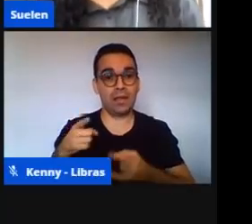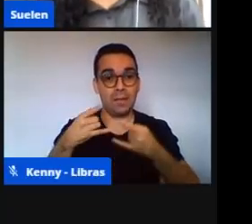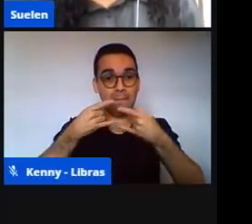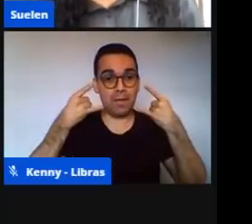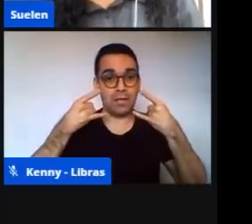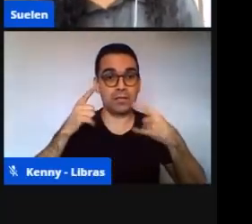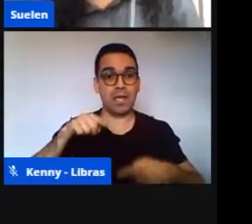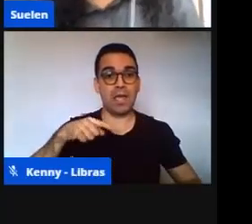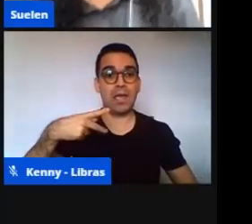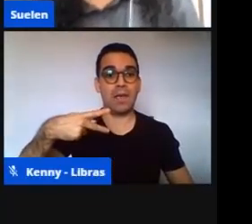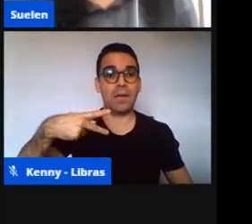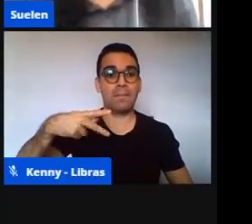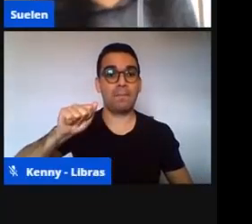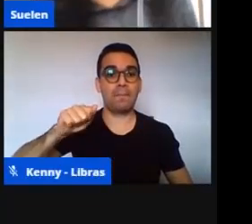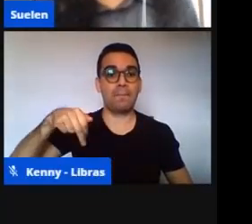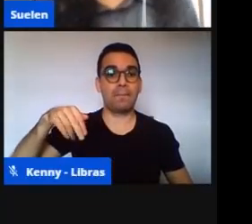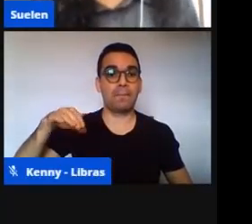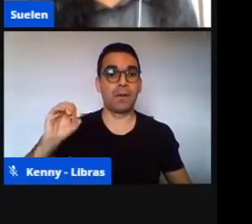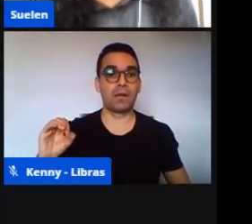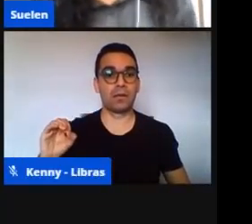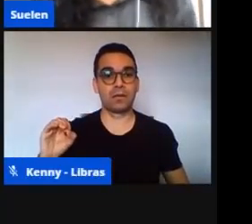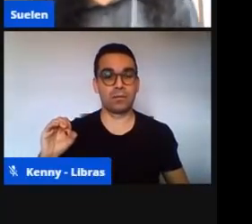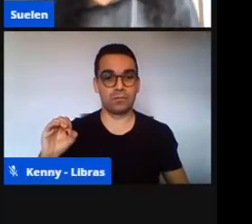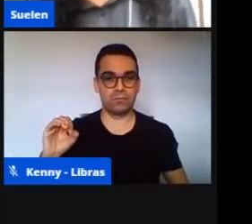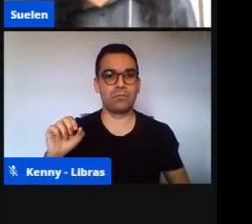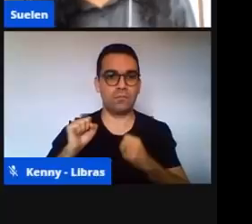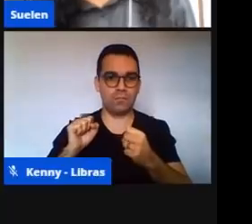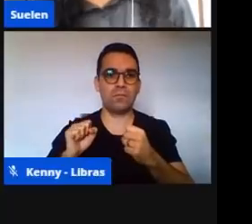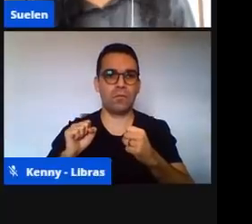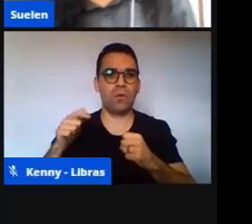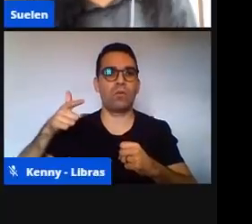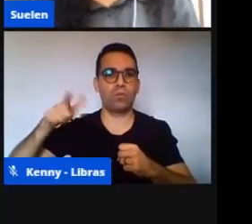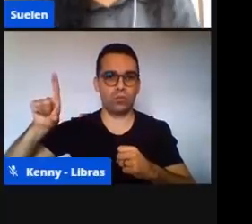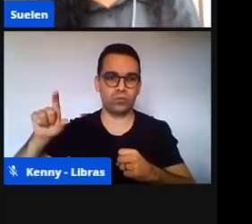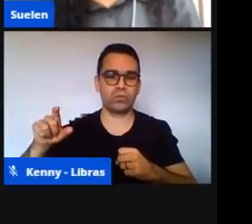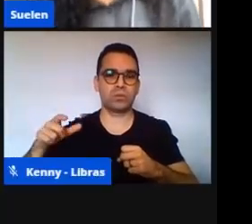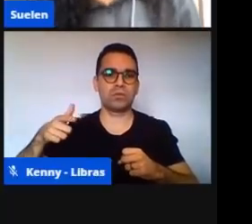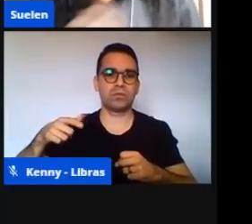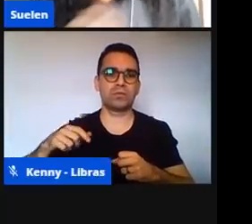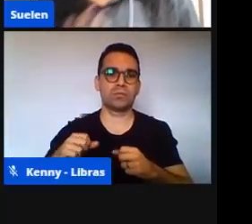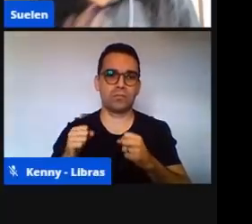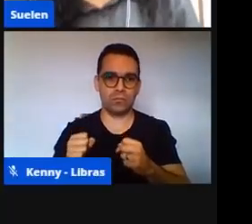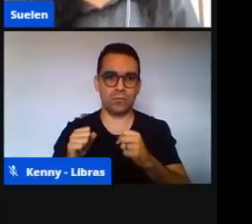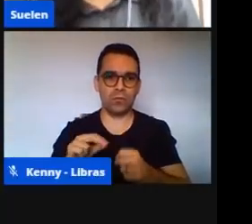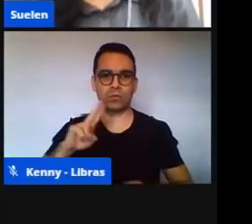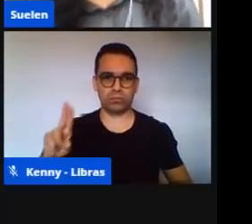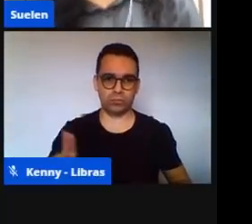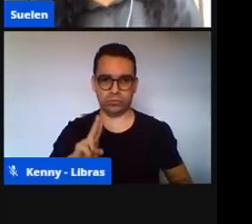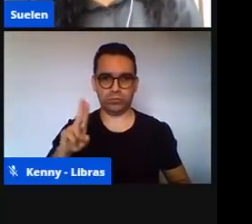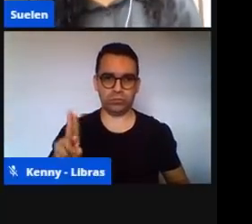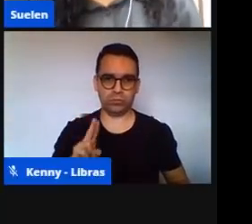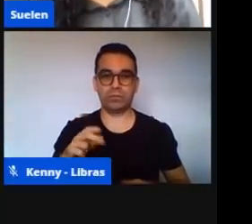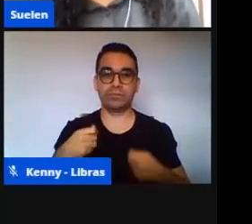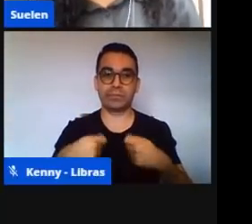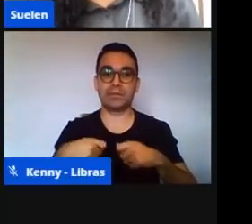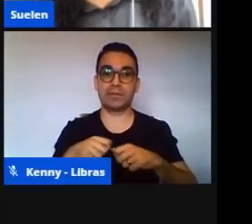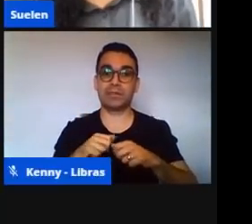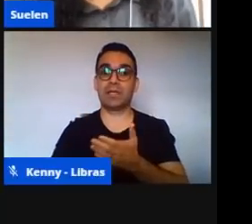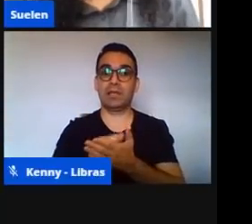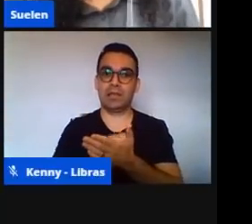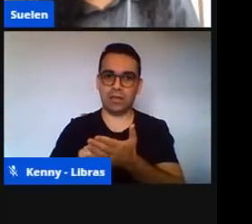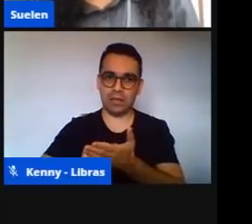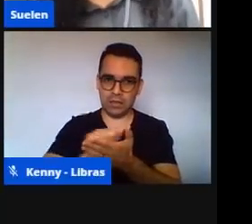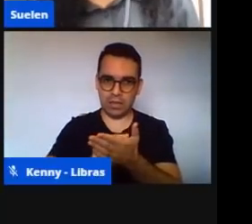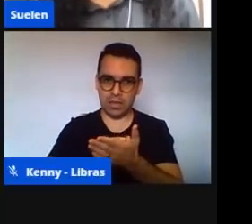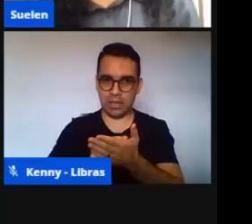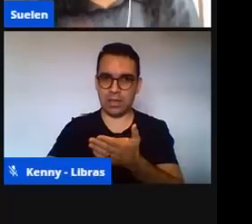também realize com a máscara que vocês vão estar utilizando dentro da escola. E aí o que seria essa